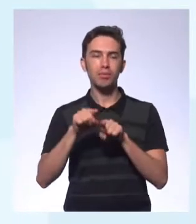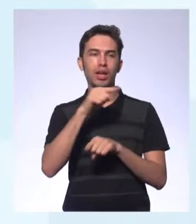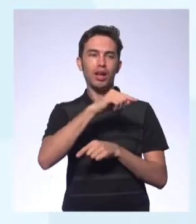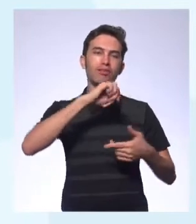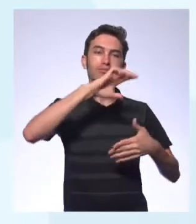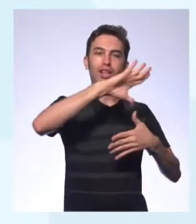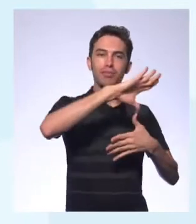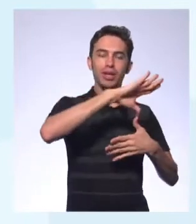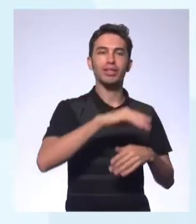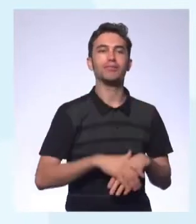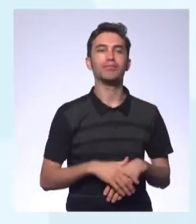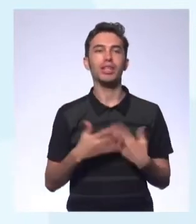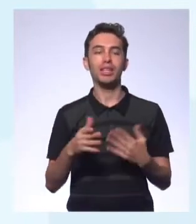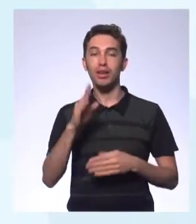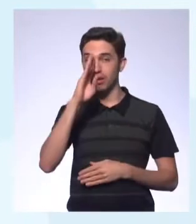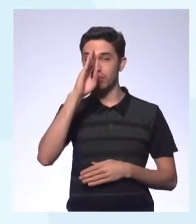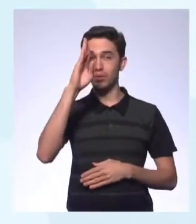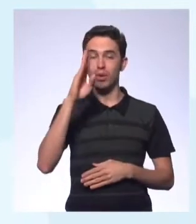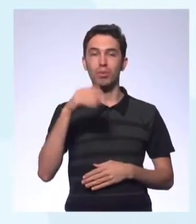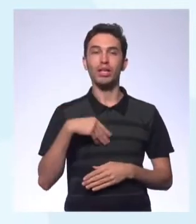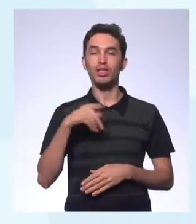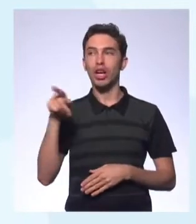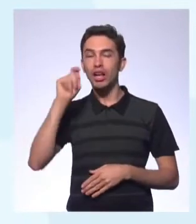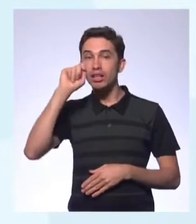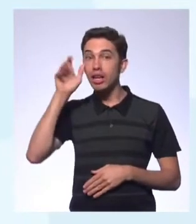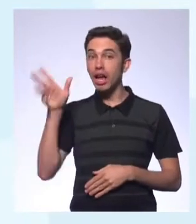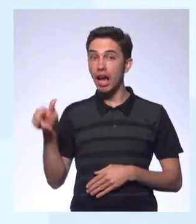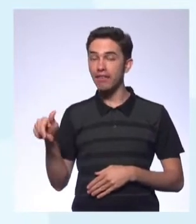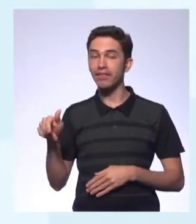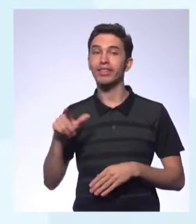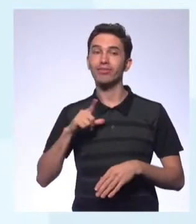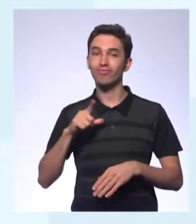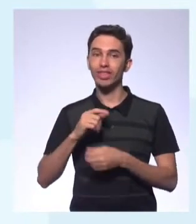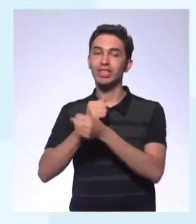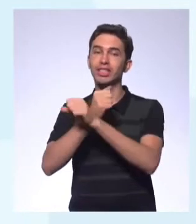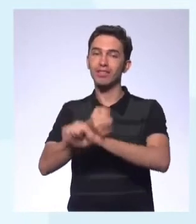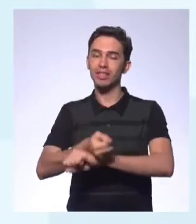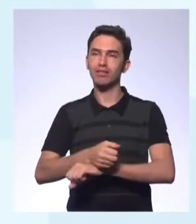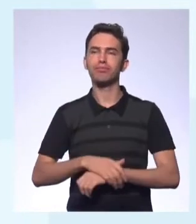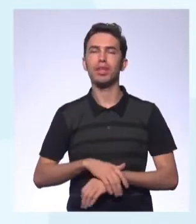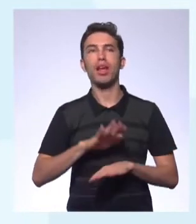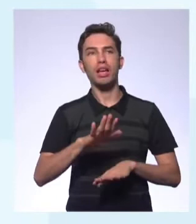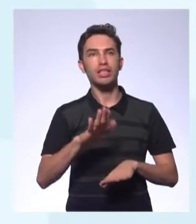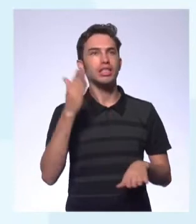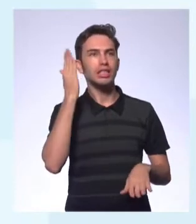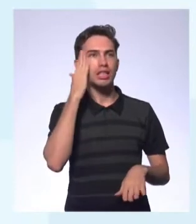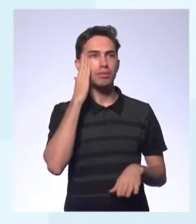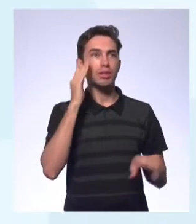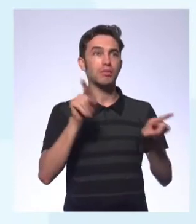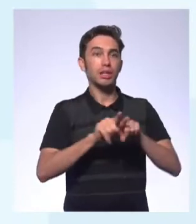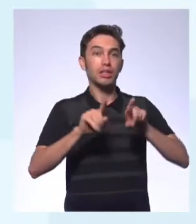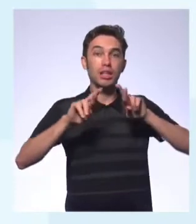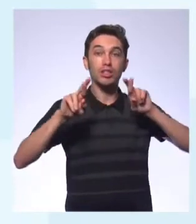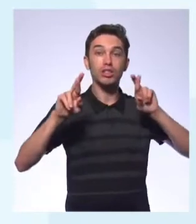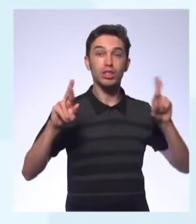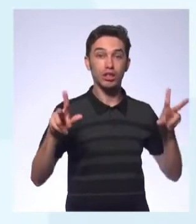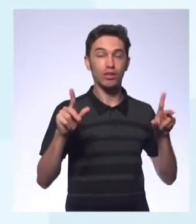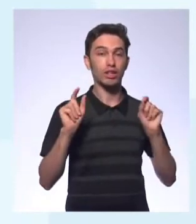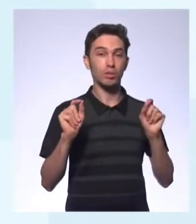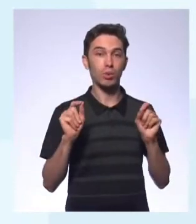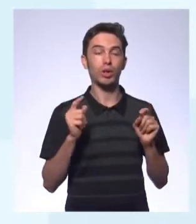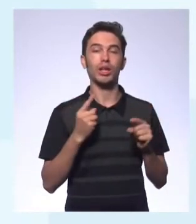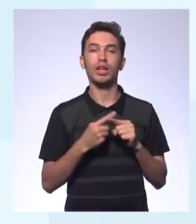povos africanos. Embora nós temos uma diferença, porque esse tipo de